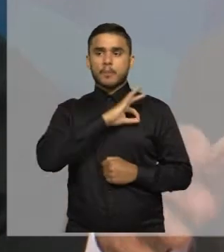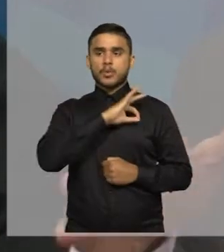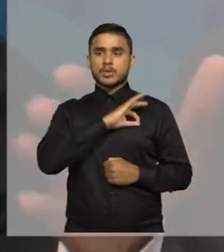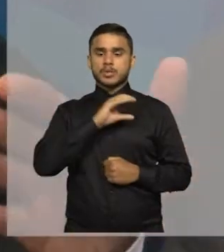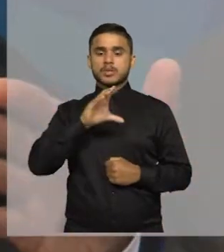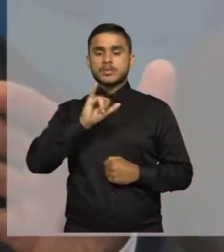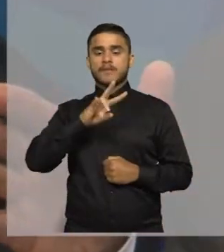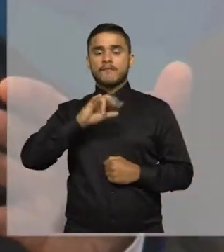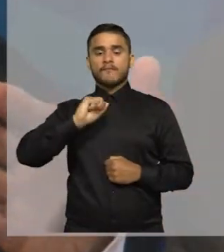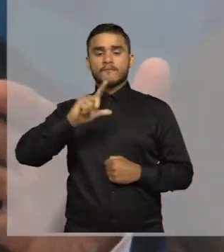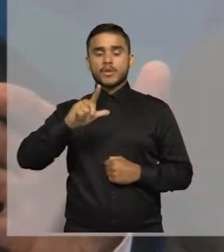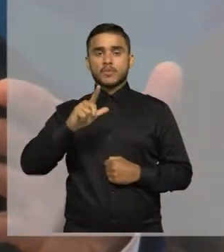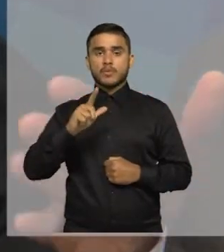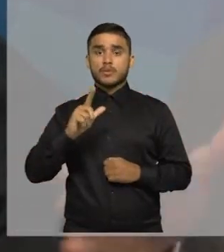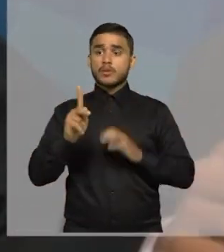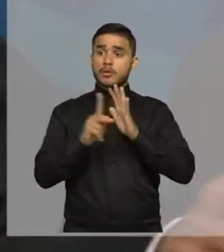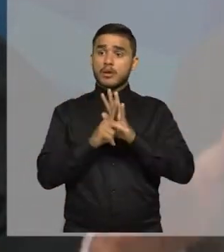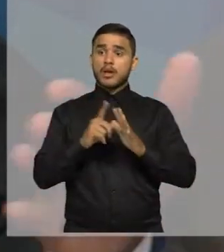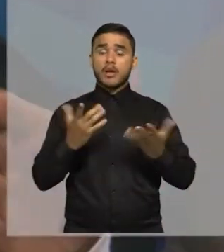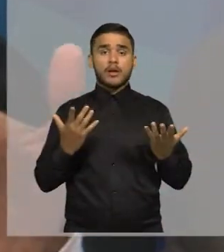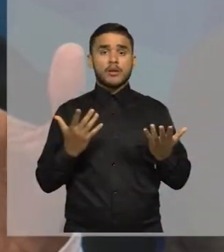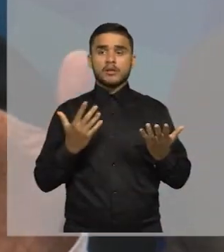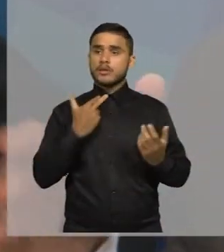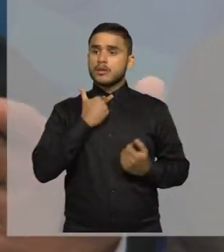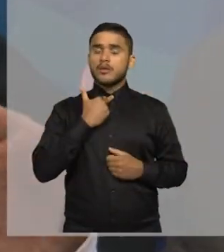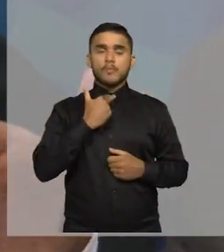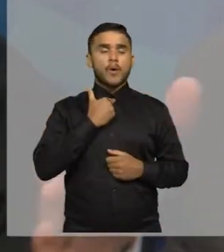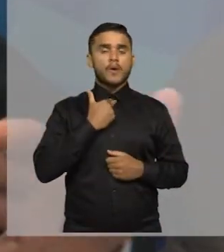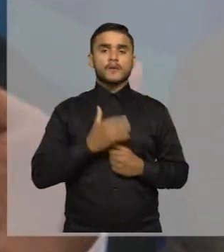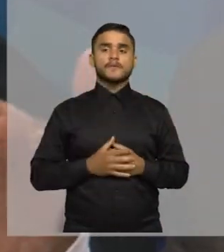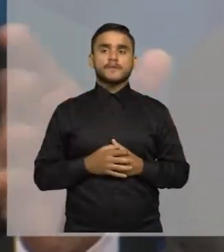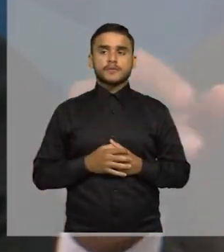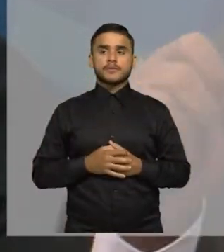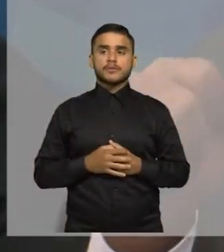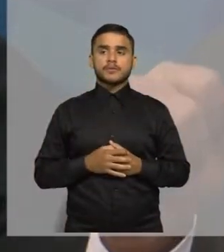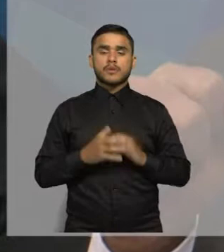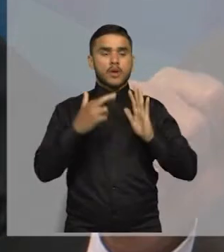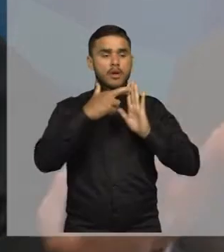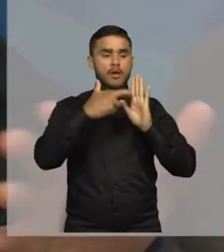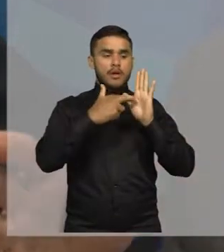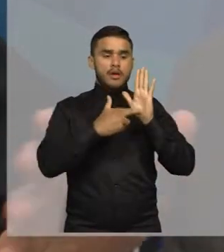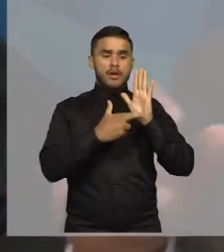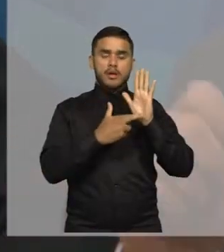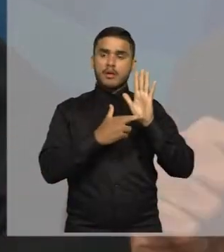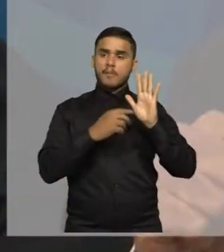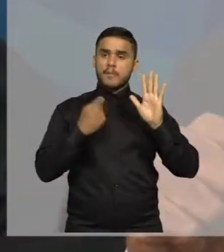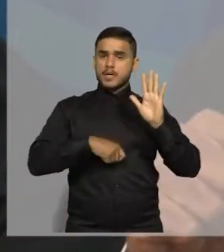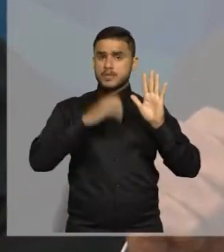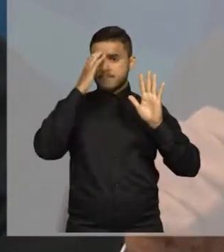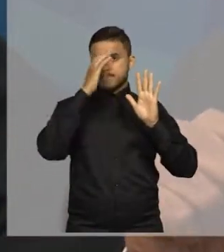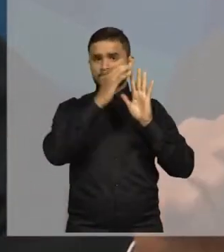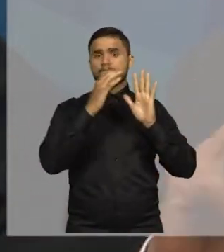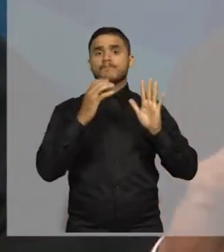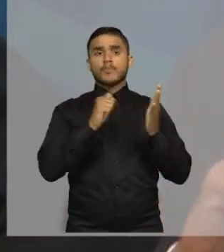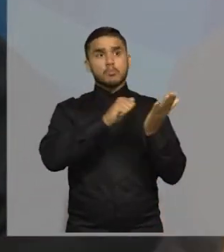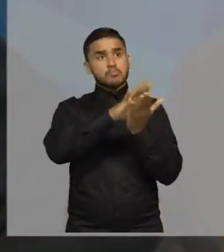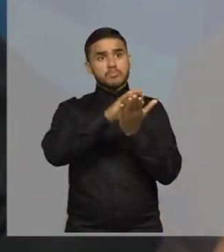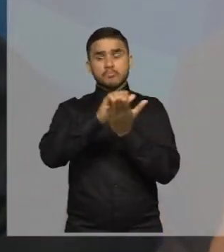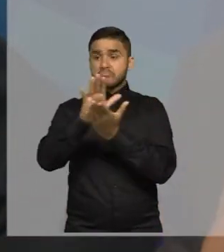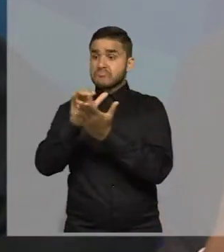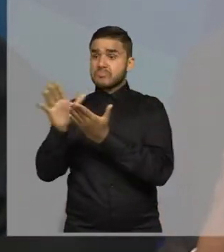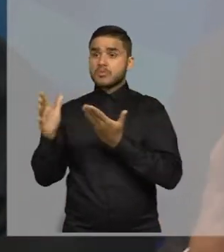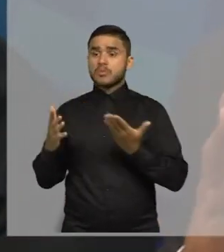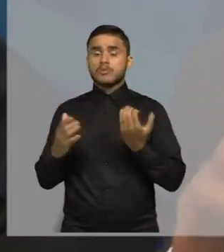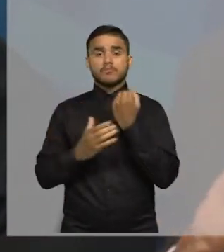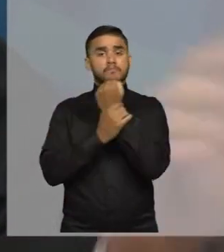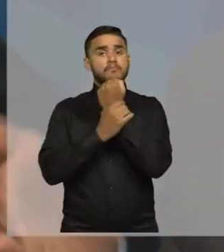público, policial militar também tem o estatuto, o regimento disciplinado dos militares, que tem